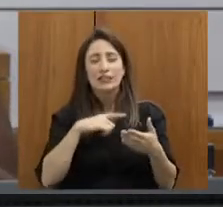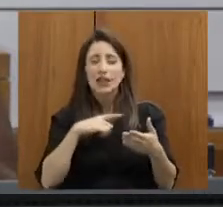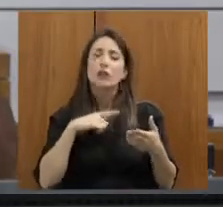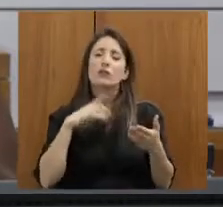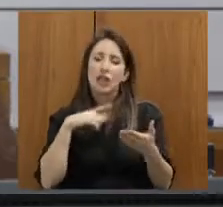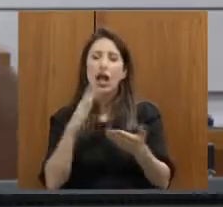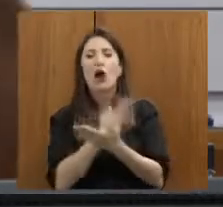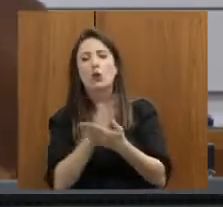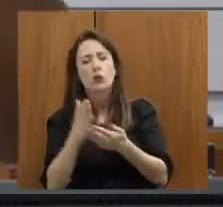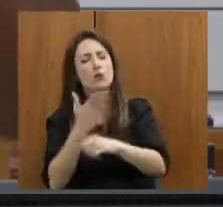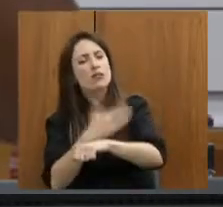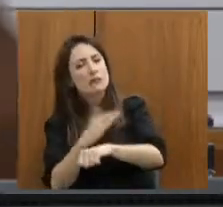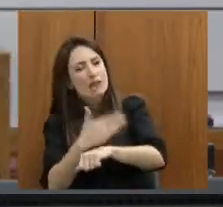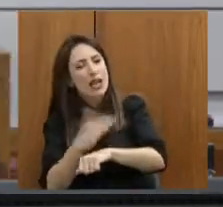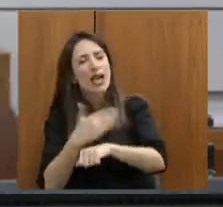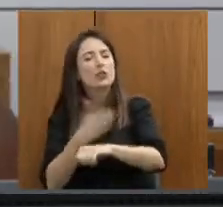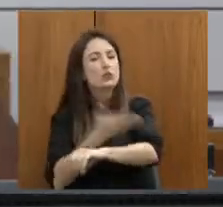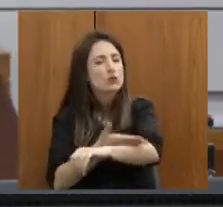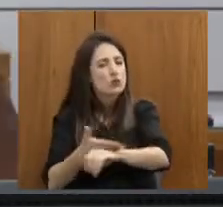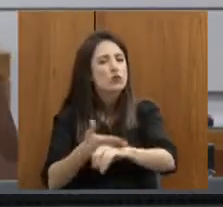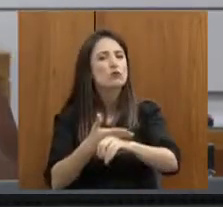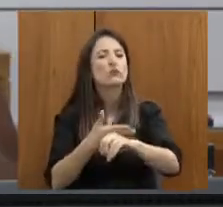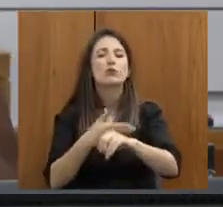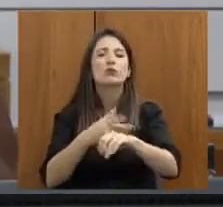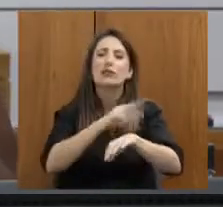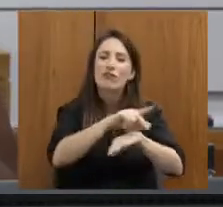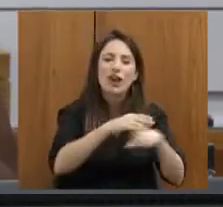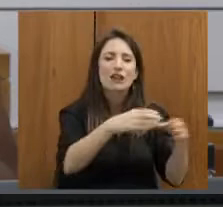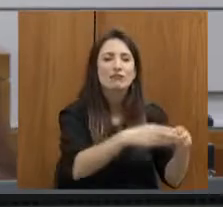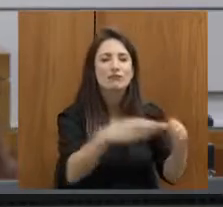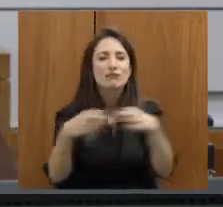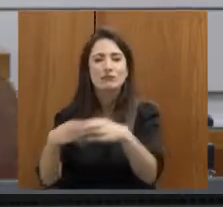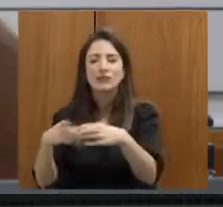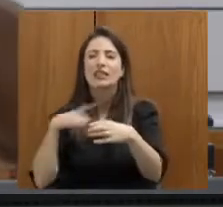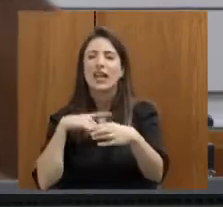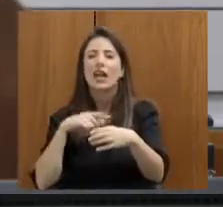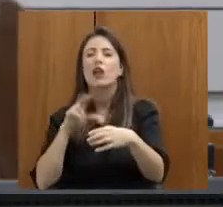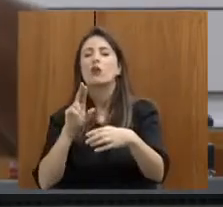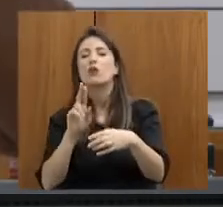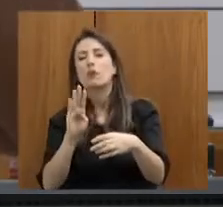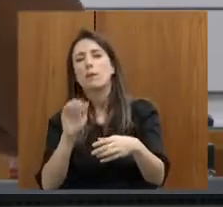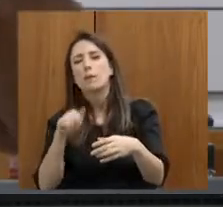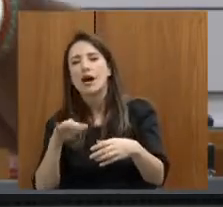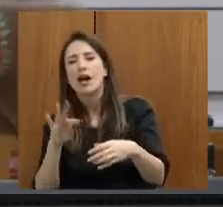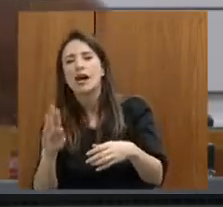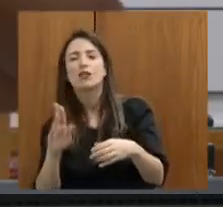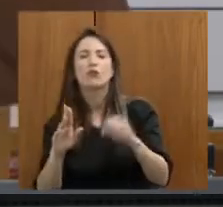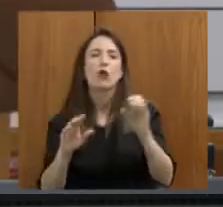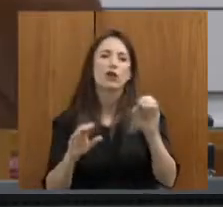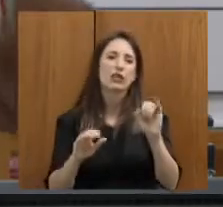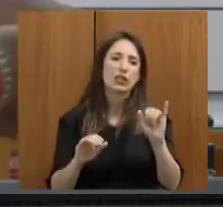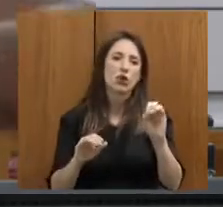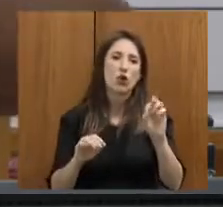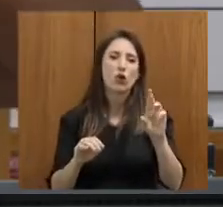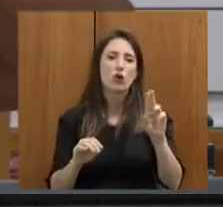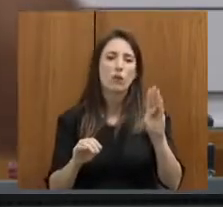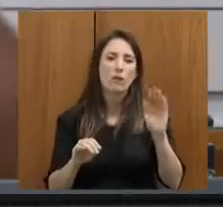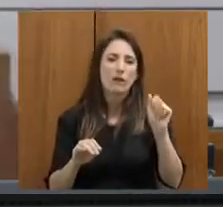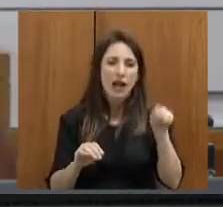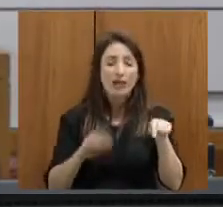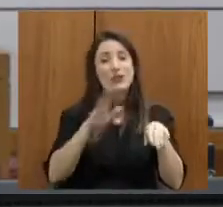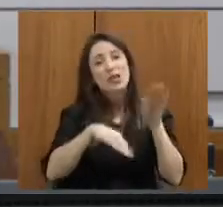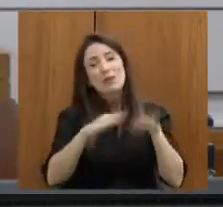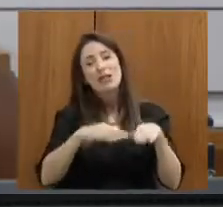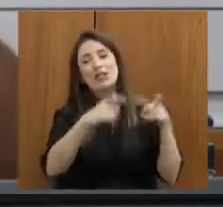povo manto mas a parte do arrocha mesmo ela é depois de Ouro BA Então a gente vai ver naquele território seja um terreiro